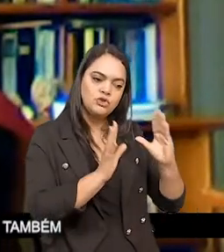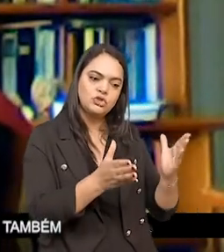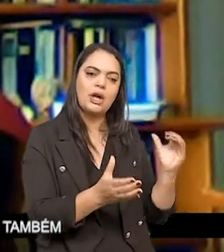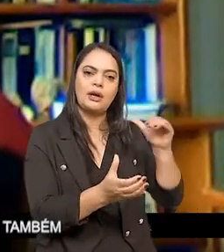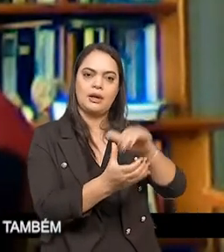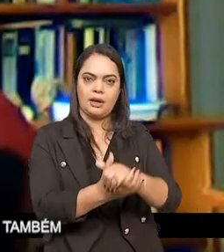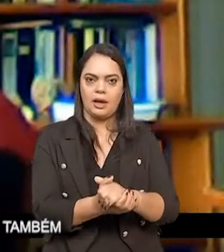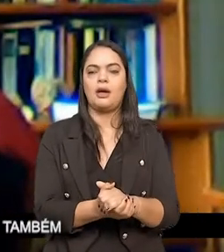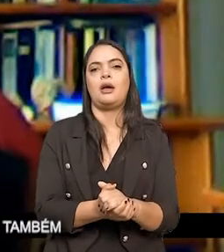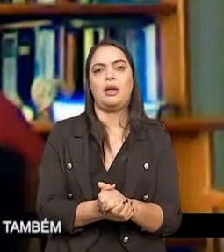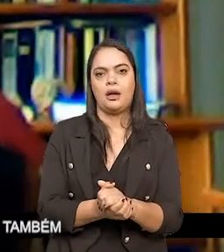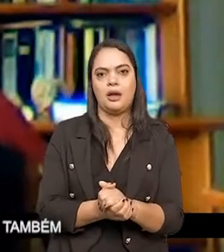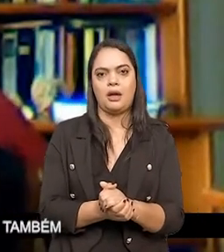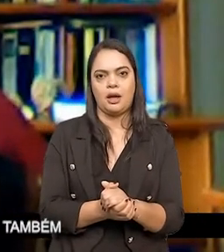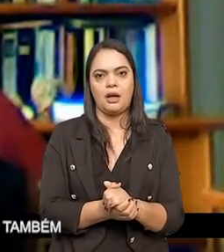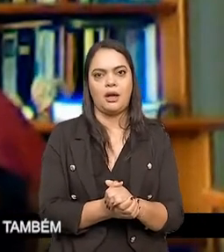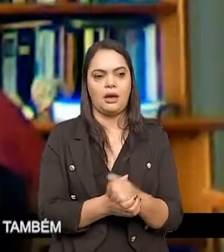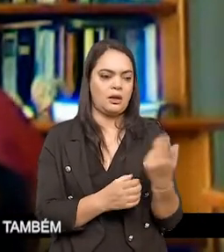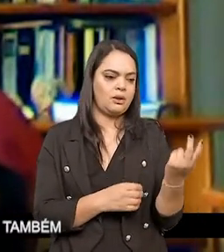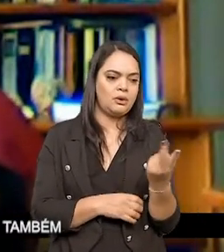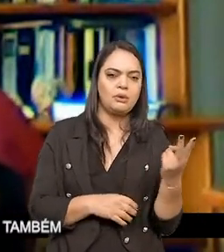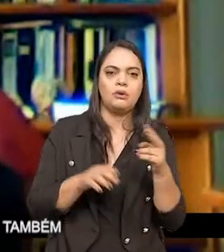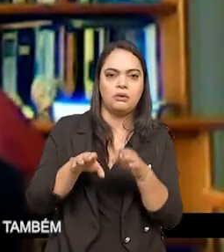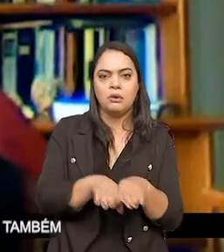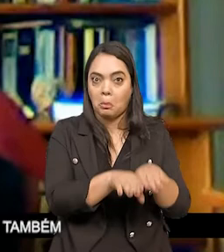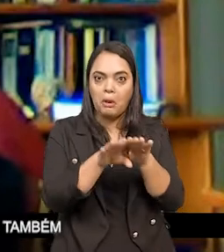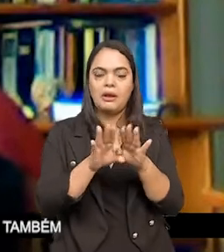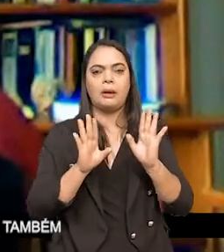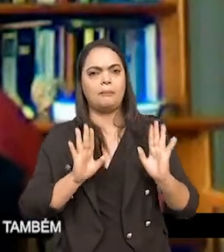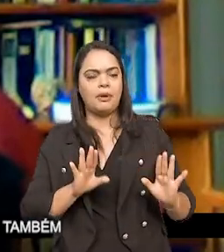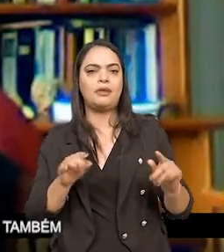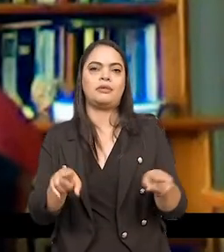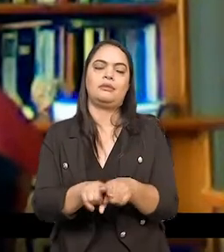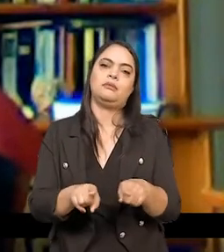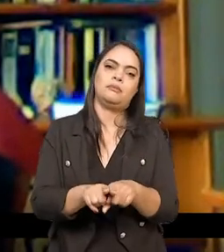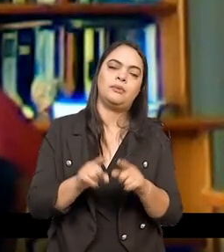né? Pelo menos por enquanto são igualitários, tal, tal. Mas